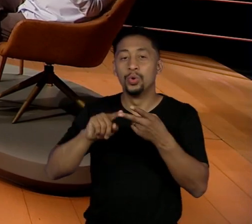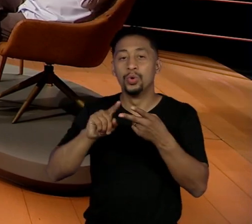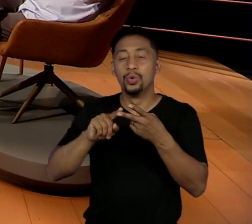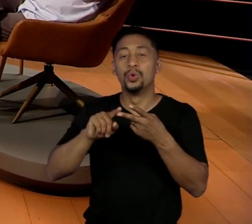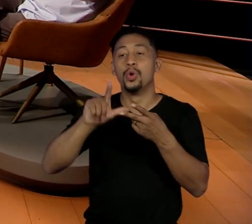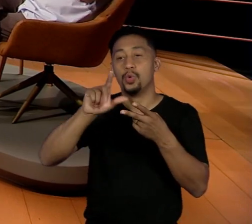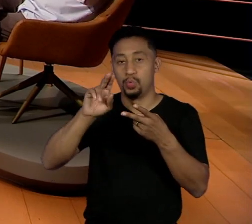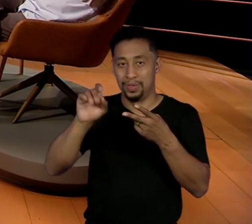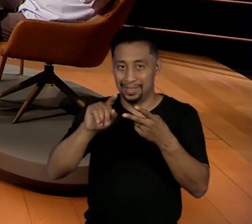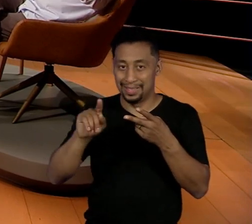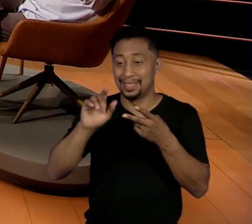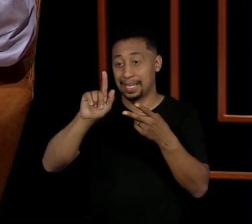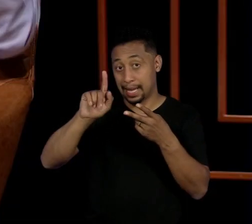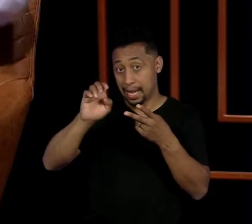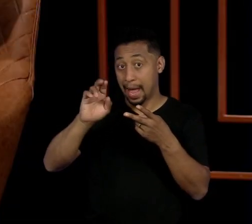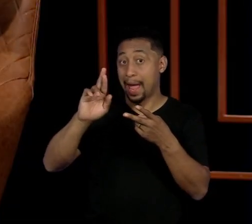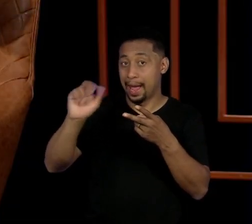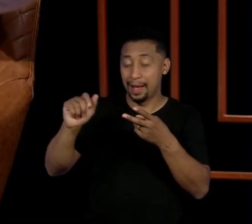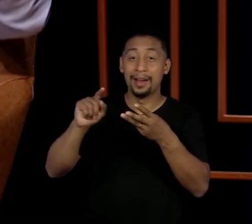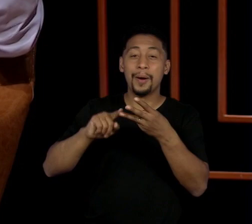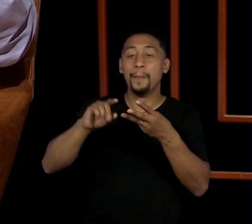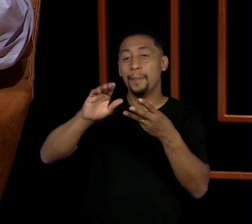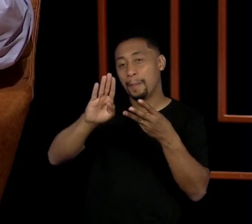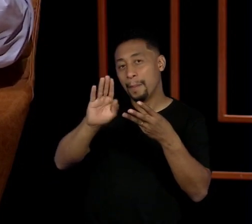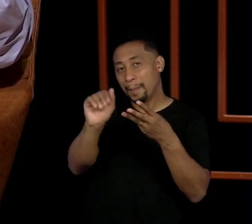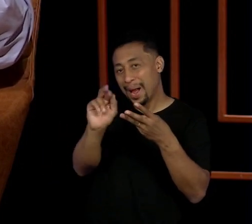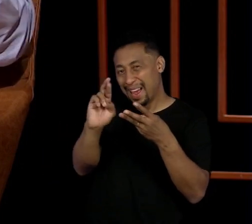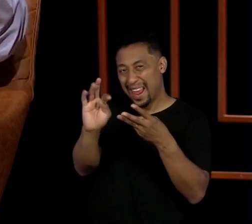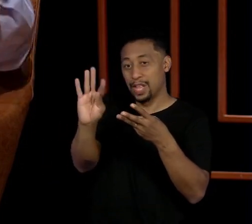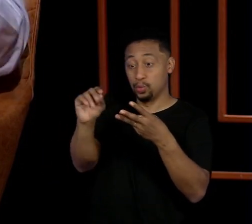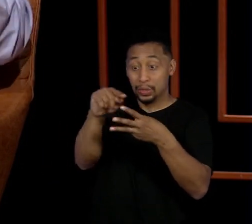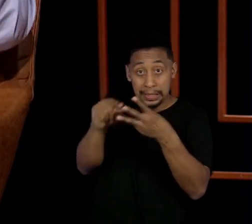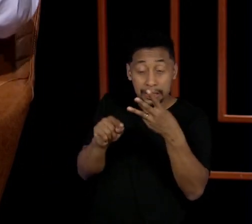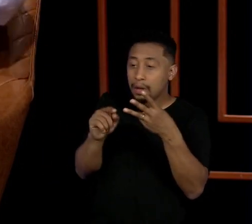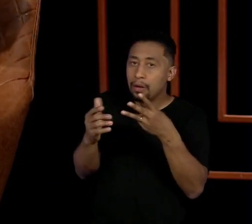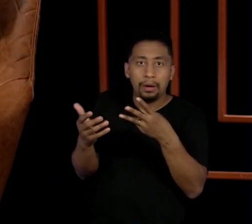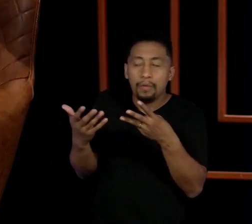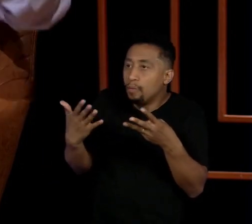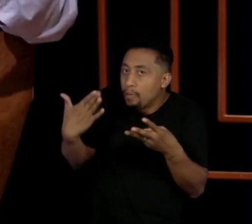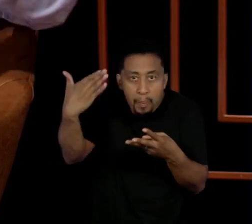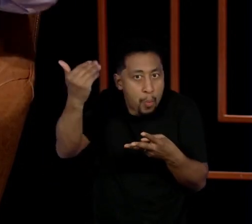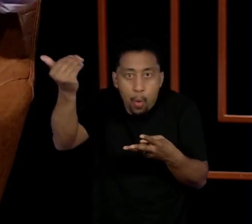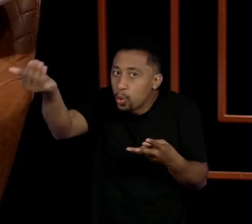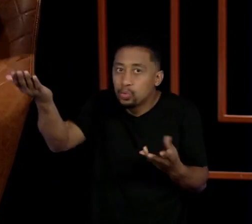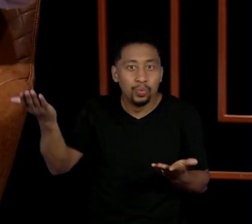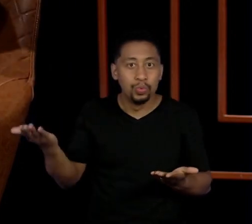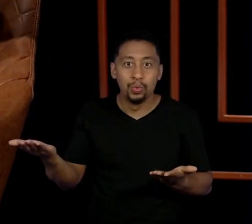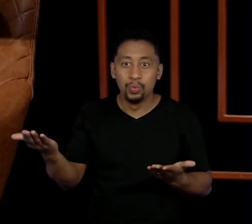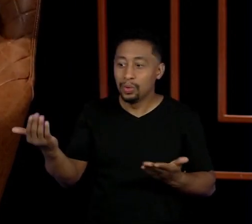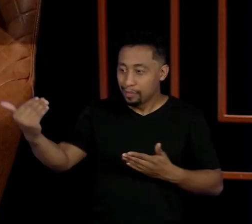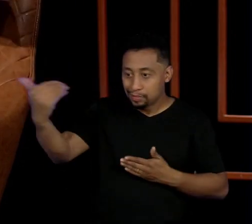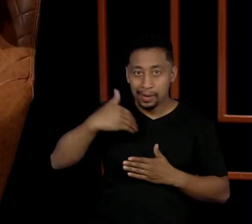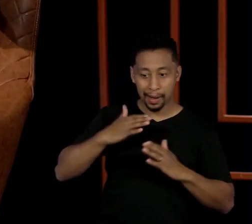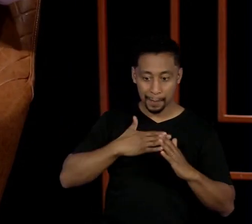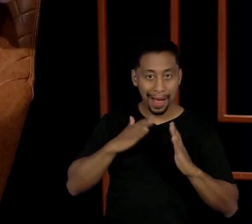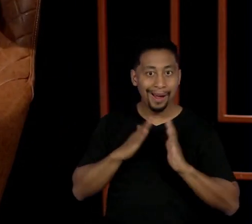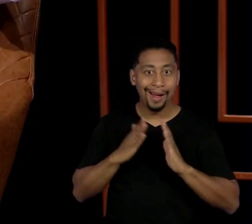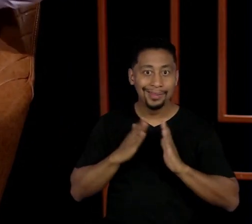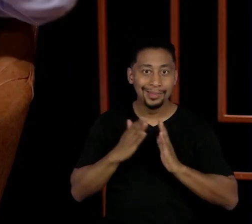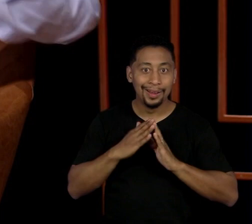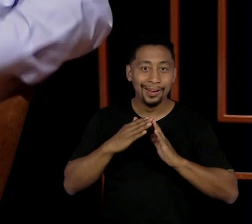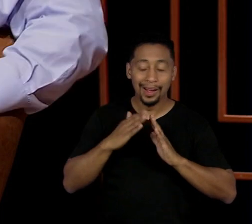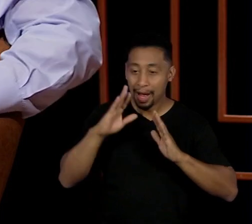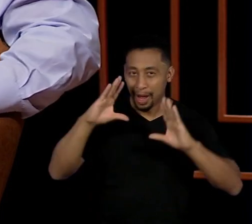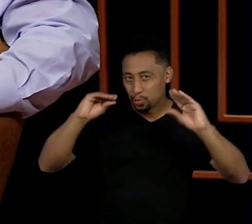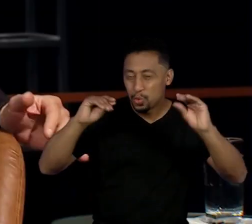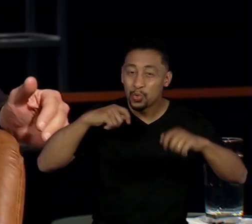tempo. E eu ficava ouvindo as histórias dele. São as minhas escolas, minhas enciclopédias, minhas faculdades, são essas pessoas,